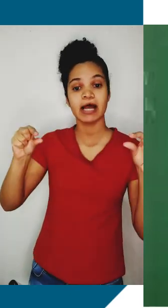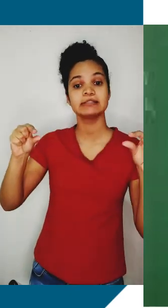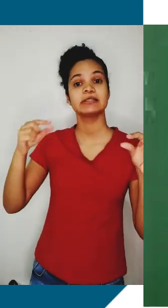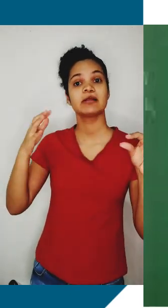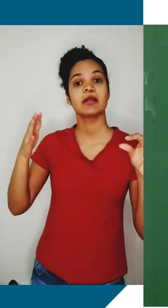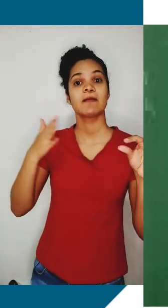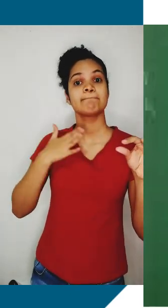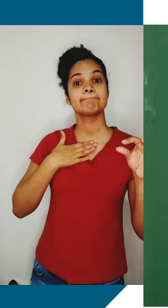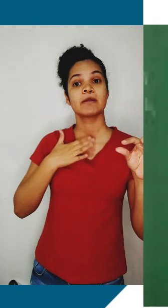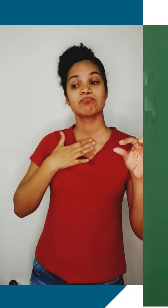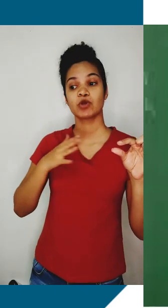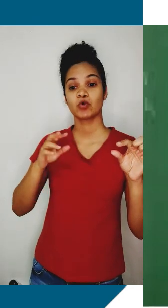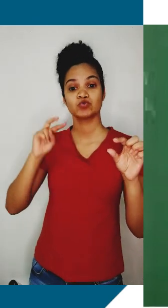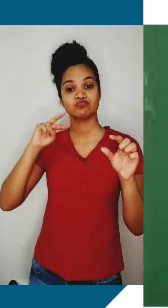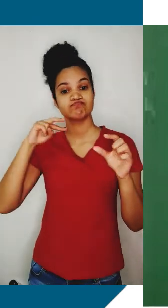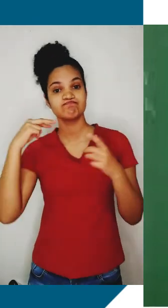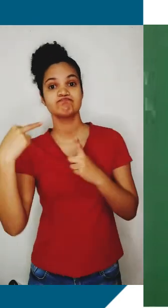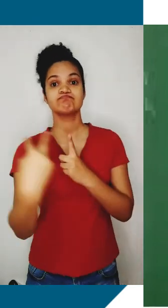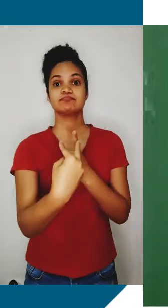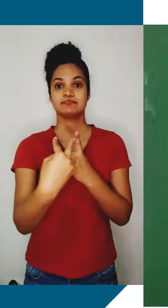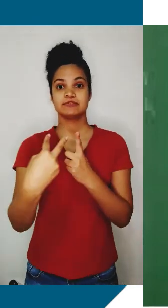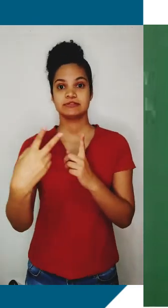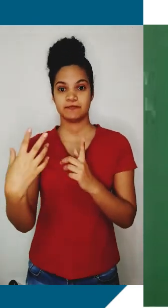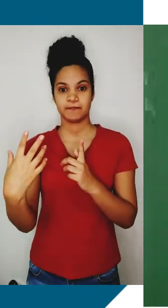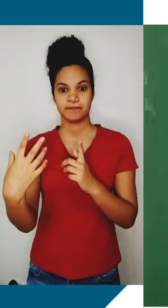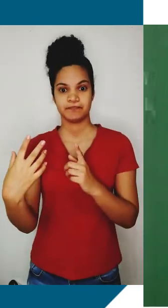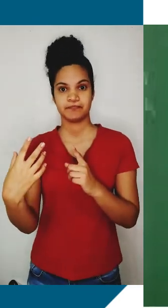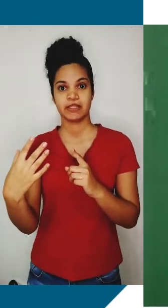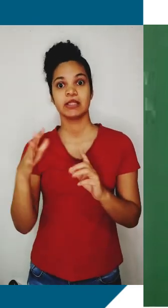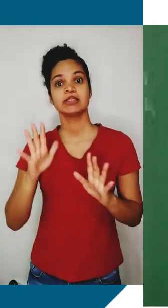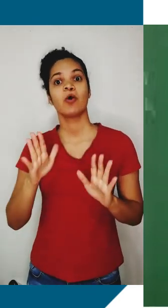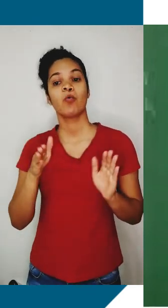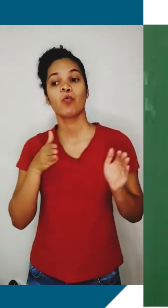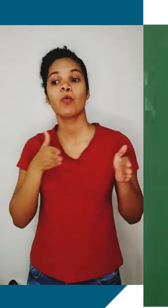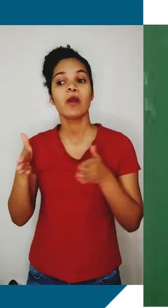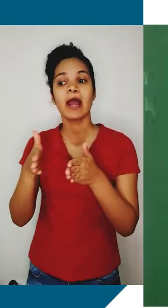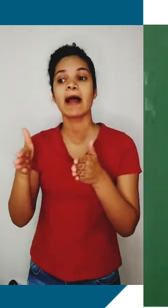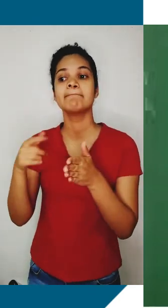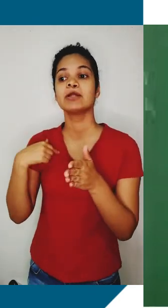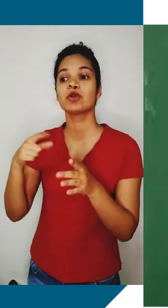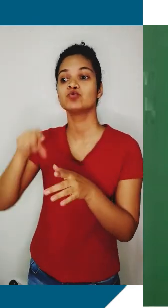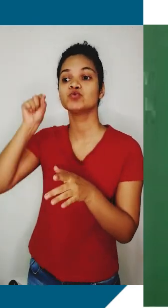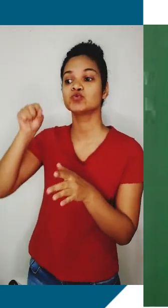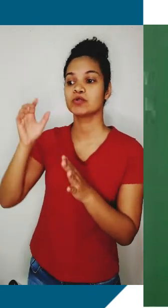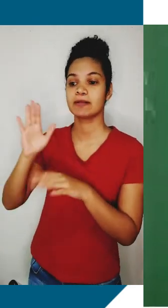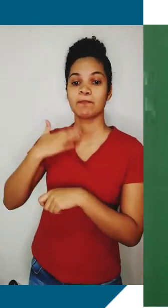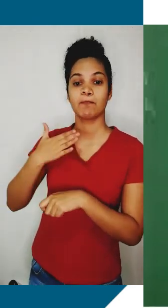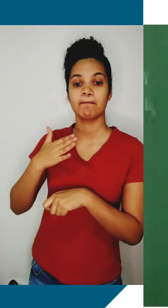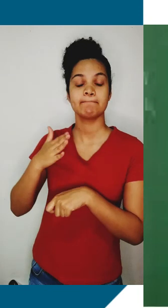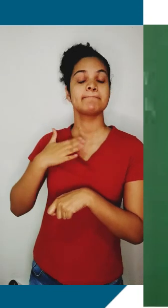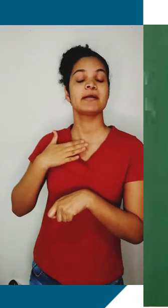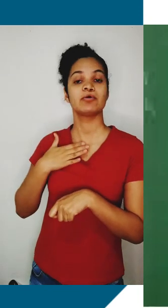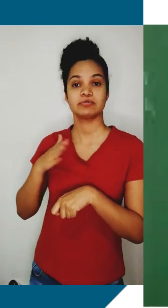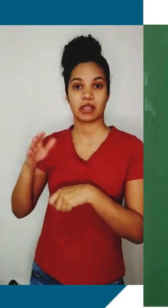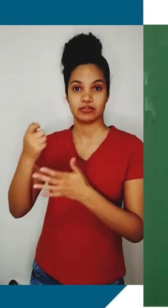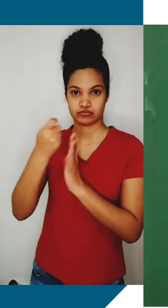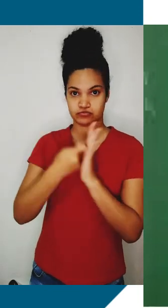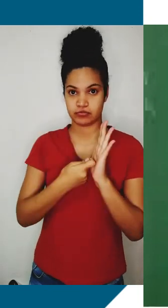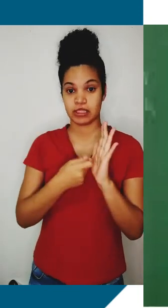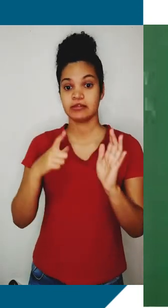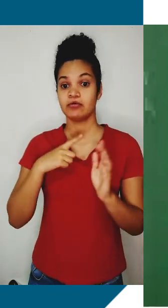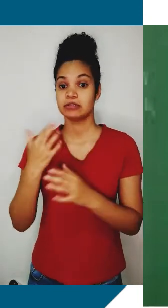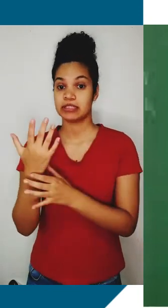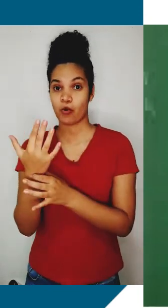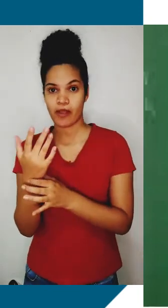de vista, Que vai demonstrar para o leitor qual caminho você vai seguir no seu texto. Na UERJ, a gente tem